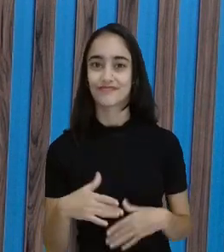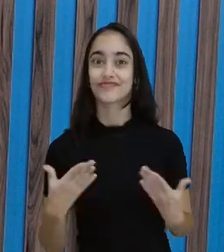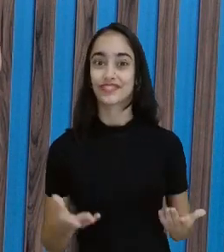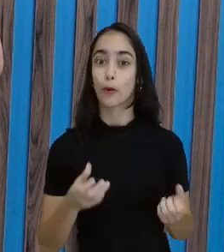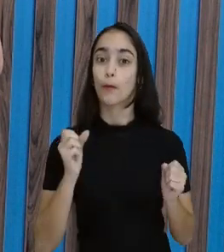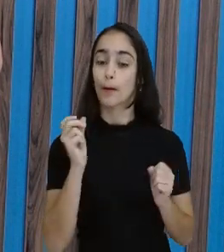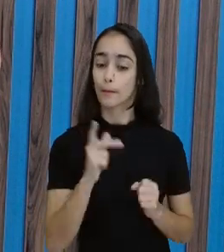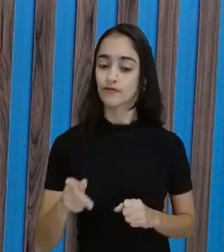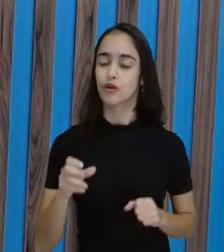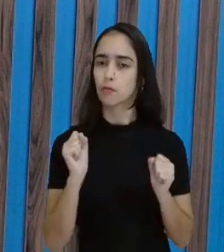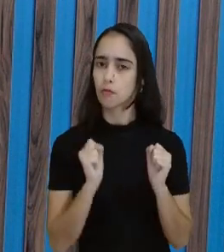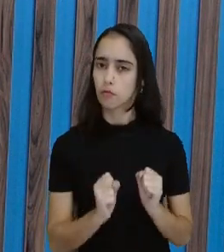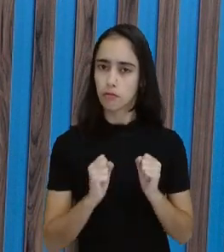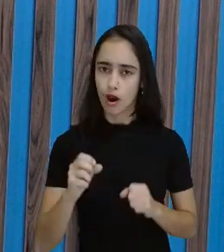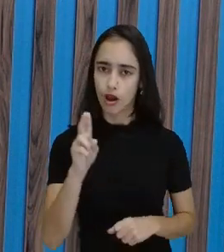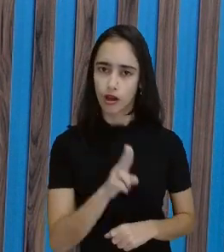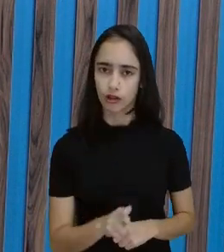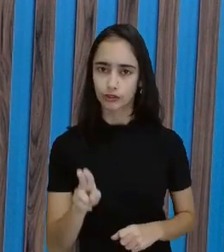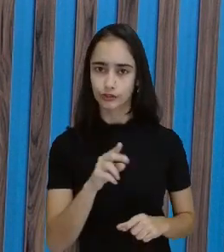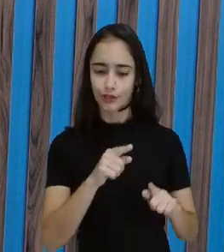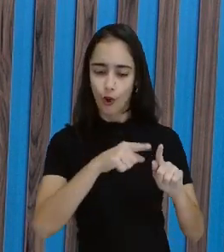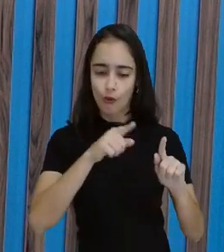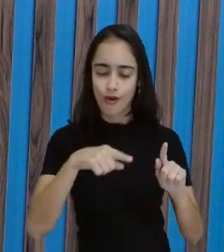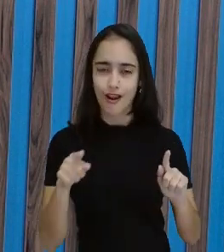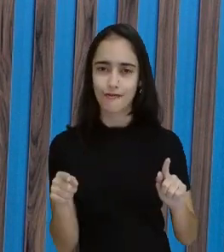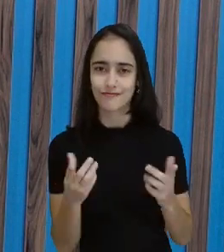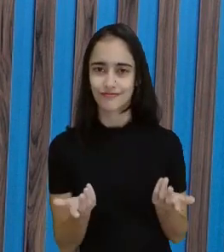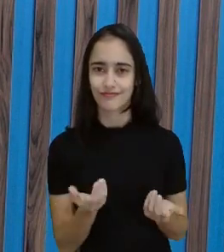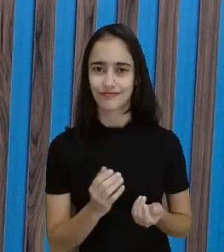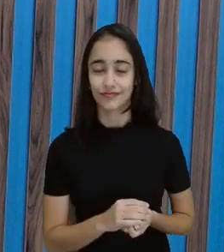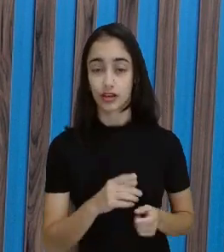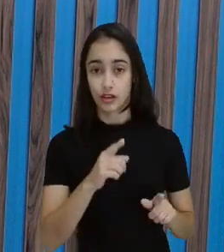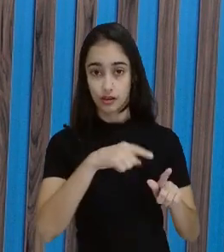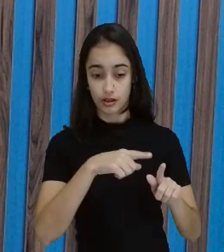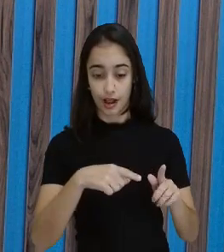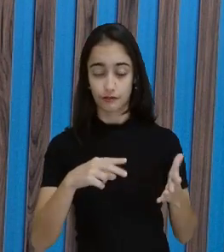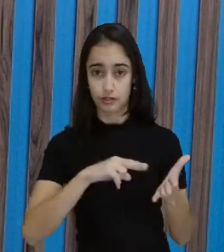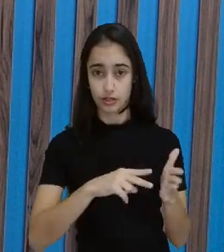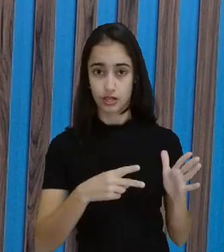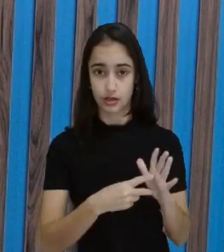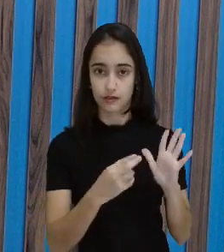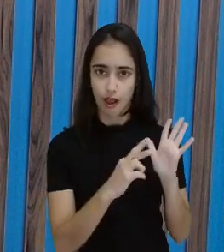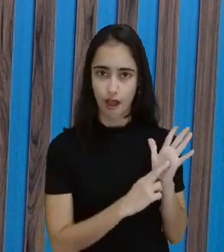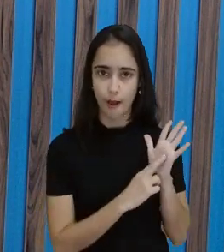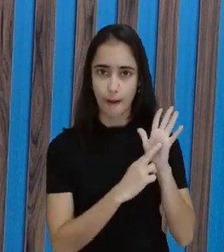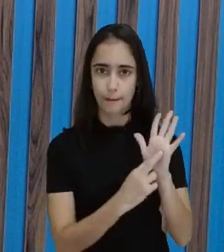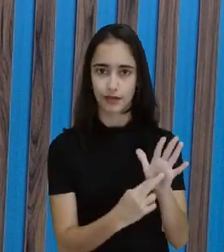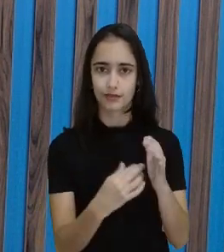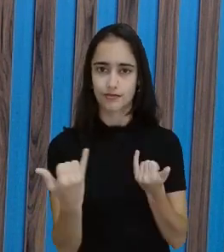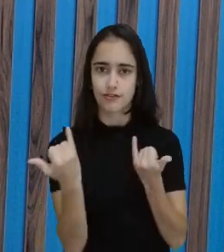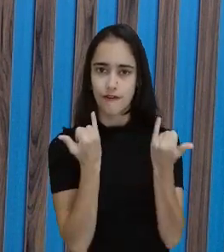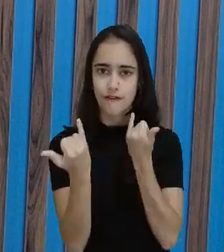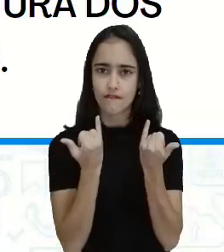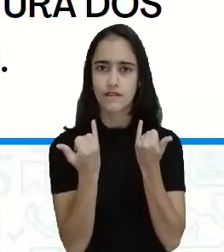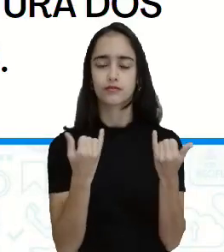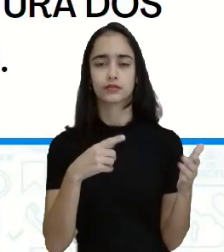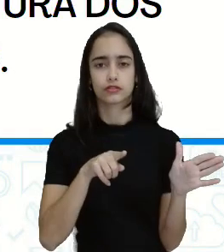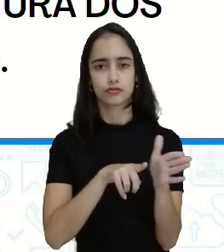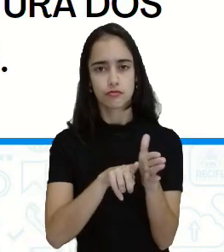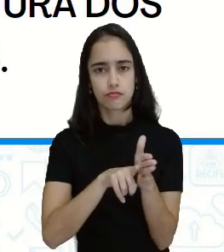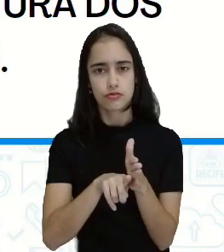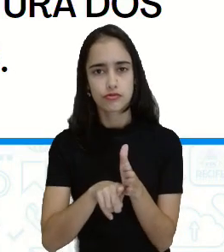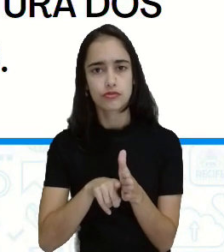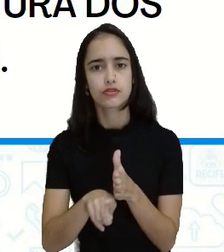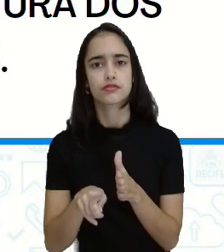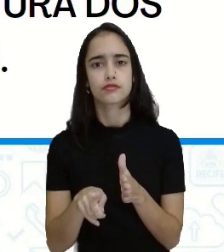gráfico ou a tabela. O gráfico, gente, é uma representação de informações obtidas em pesquisas por